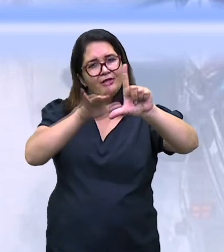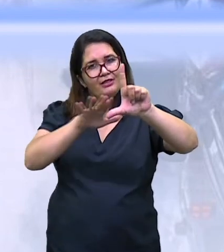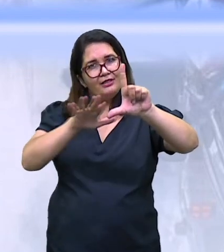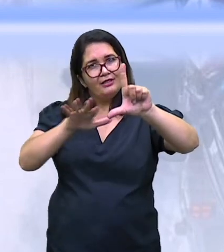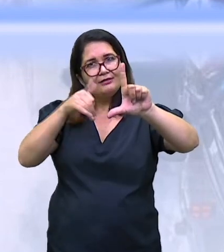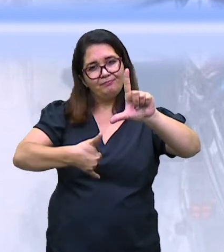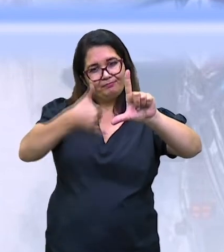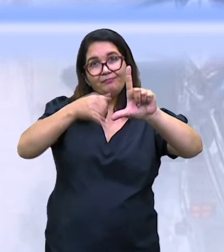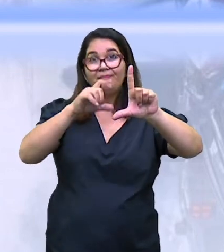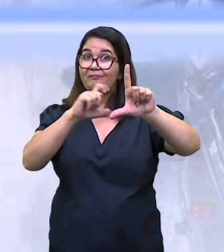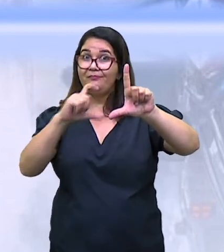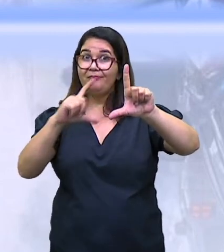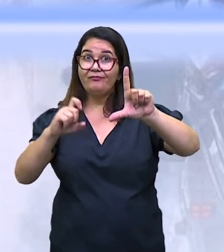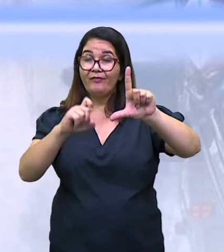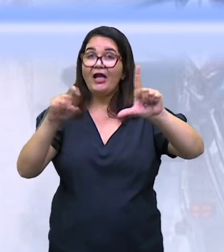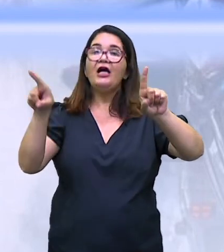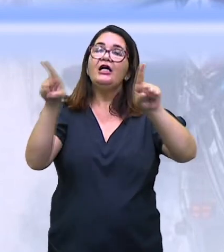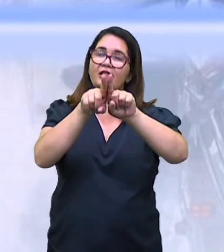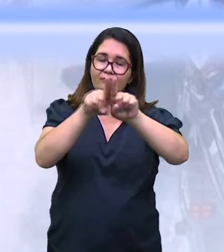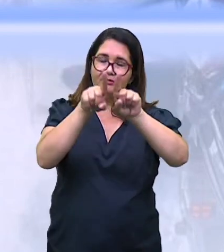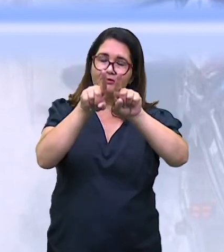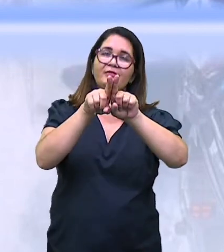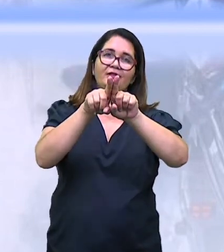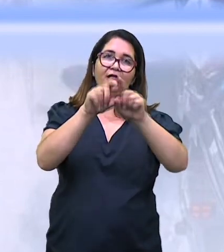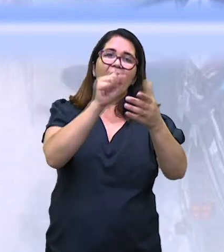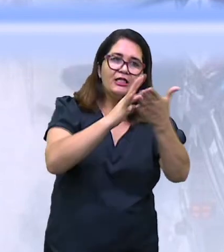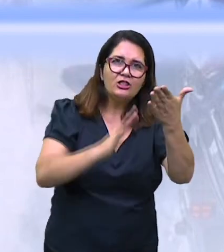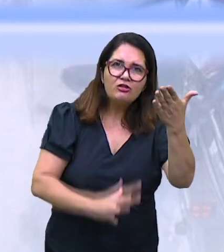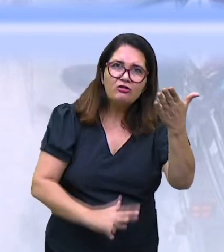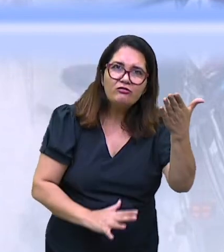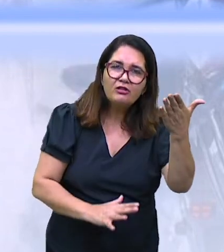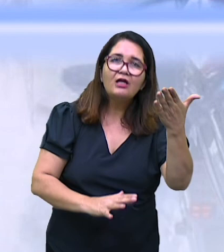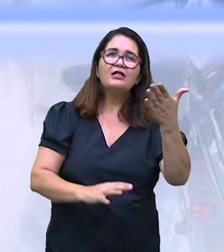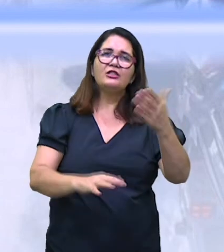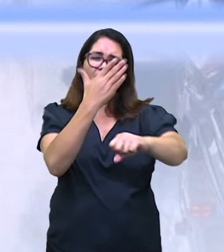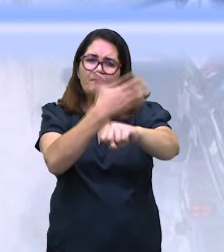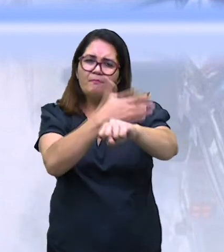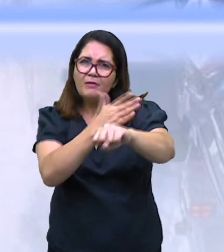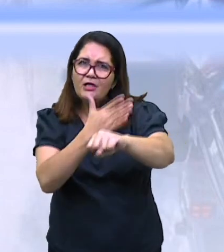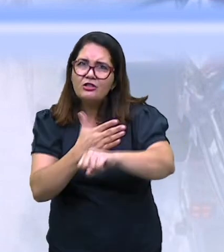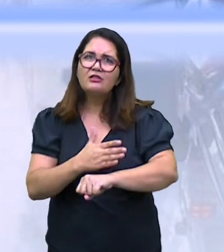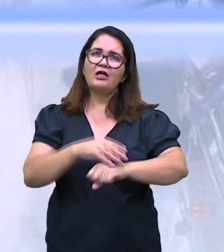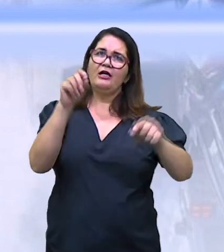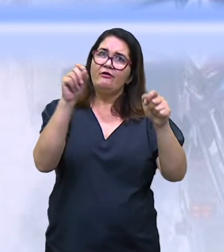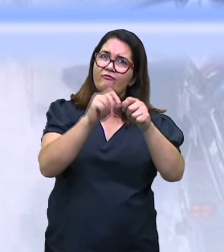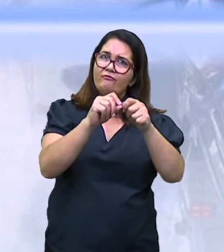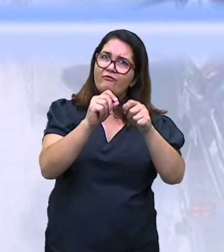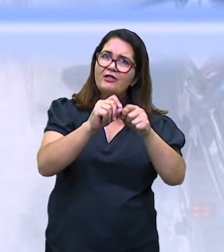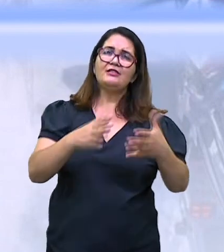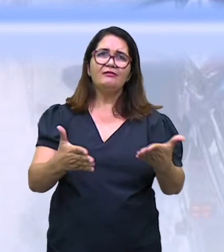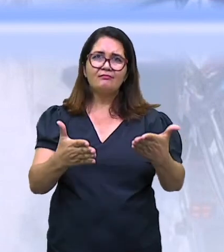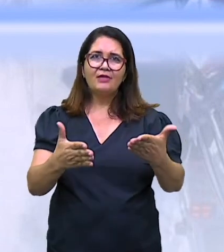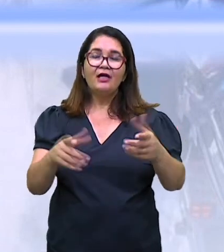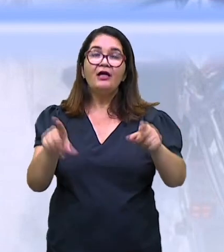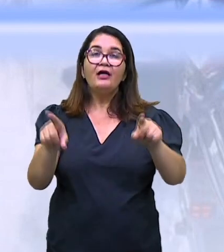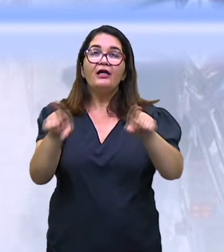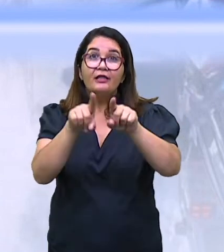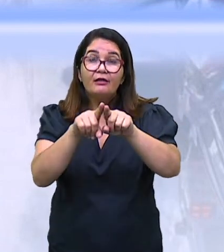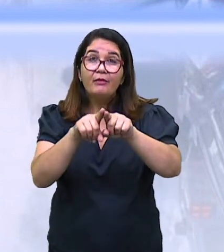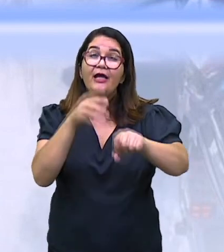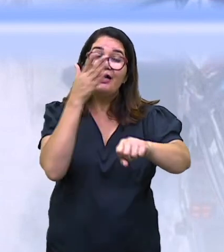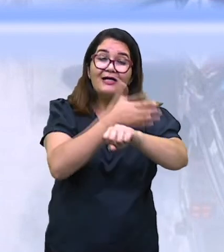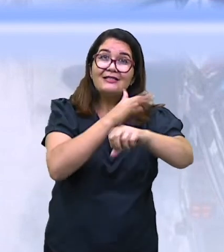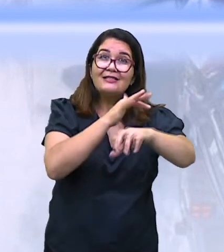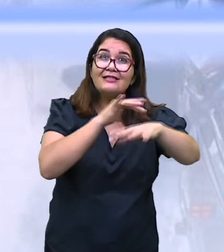da tela. Realizar tudo que tem de atividade para você fazer. Você também vai poder acessar as nossas redes